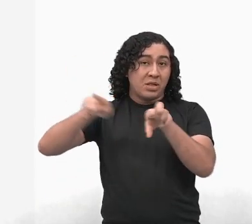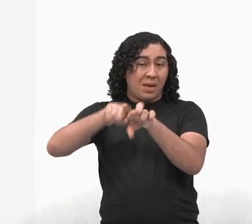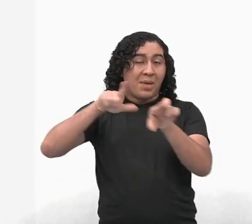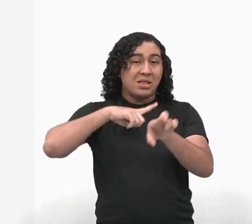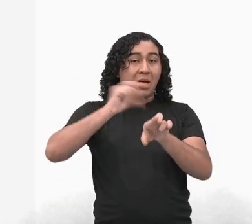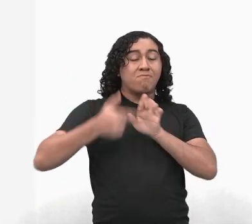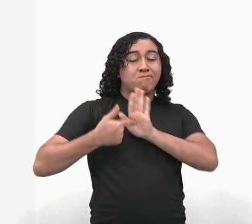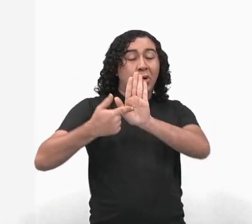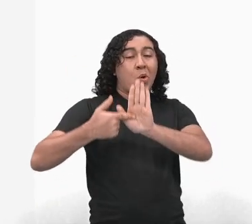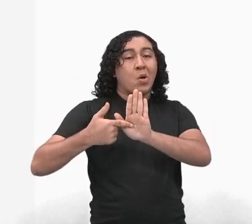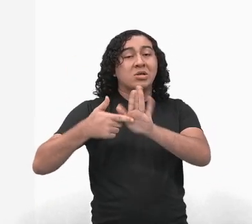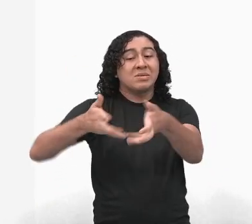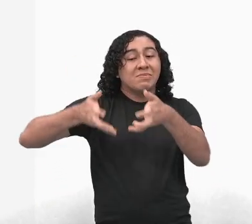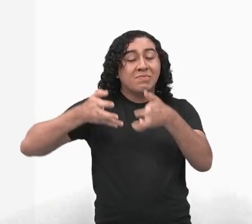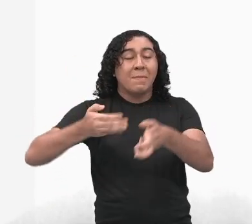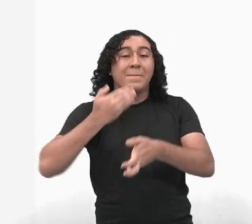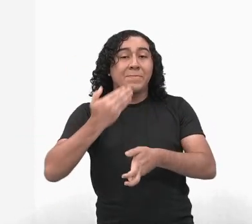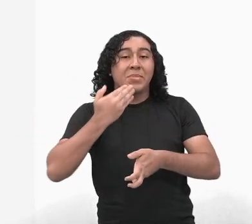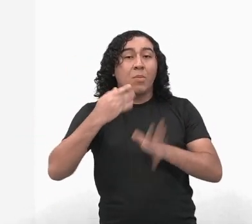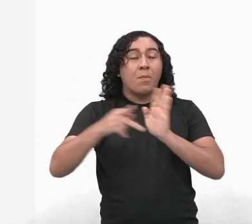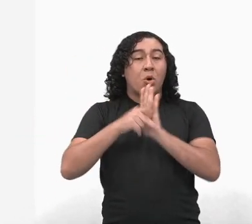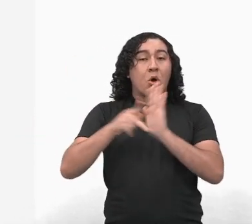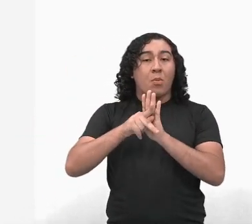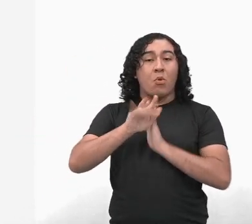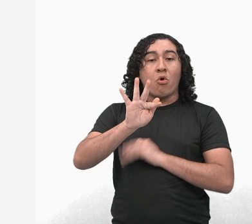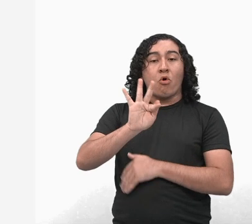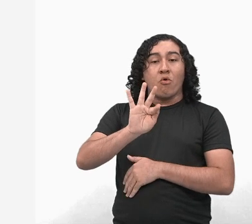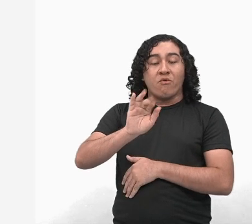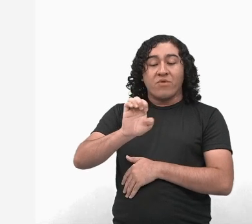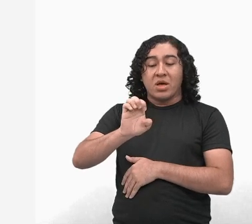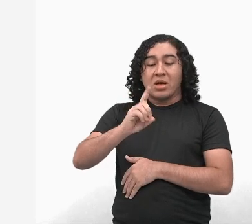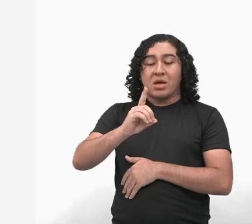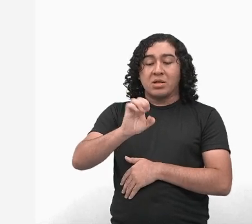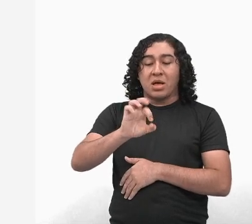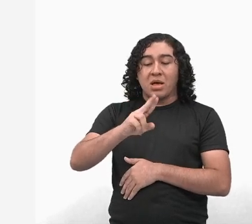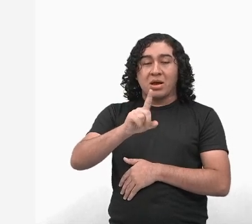defendiam a instituição do federalismo.